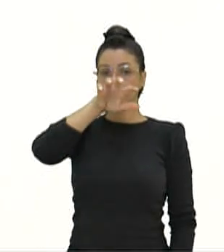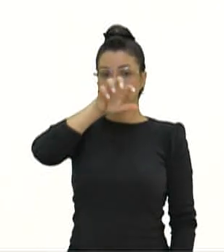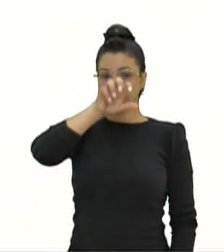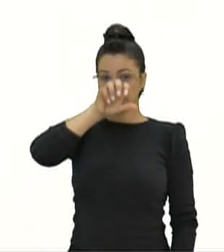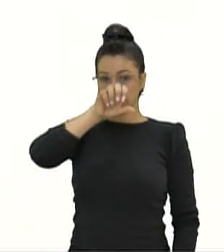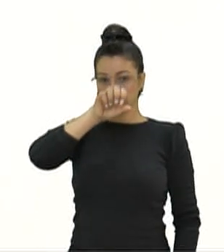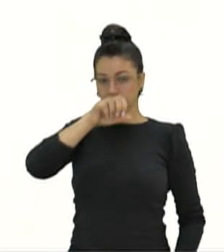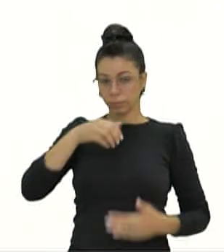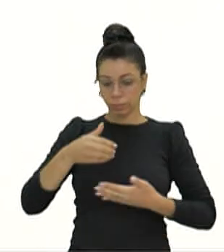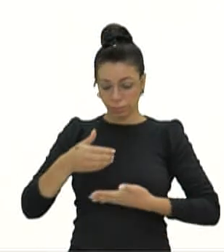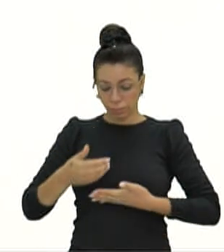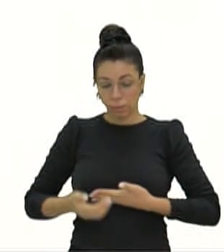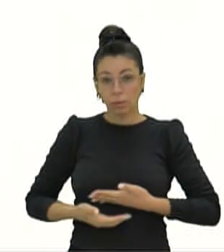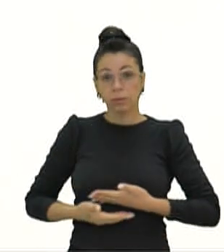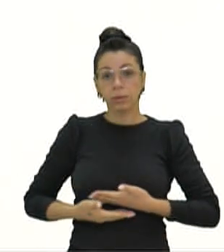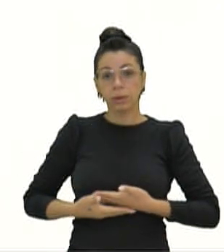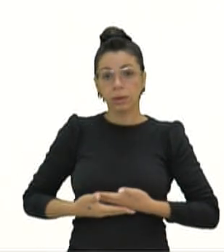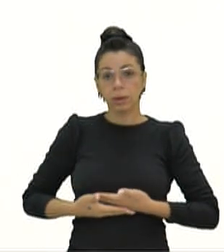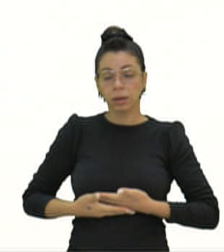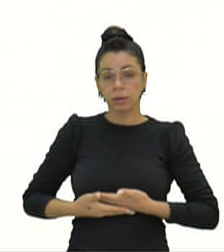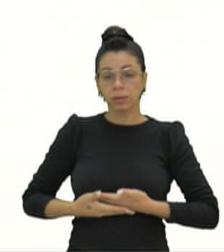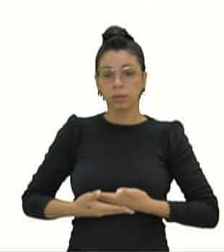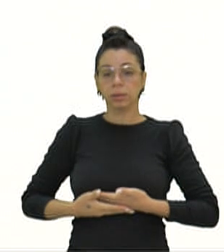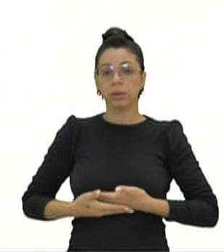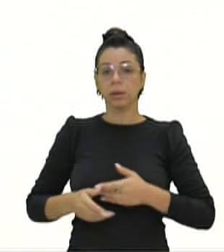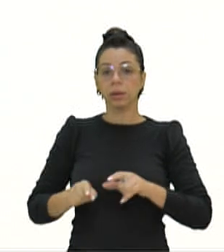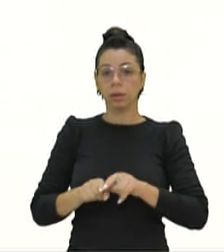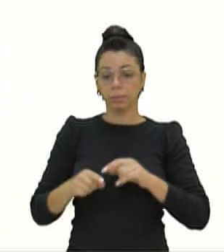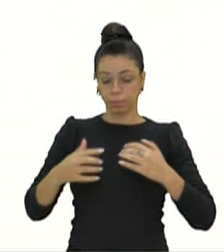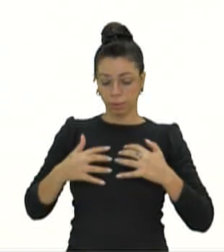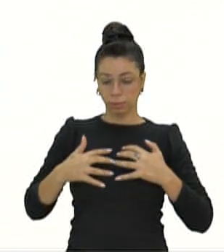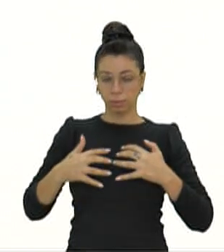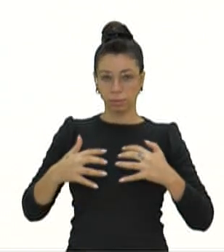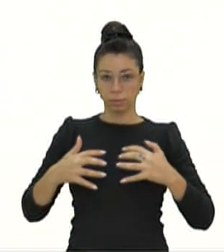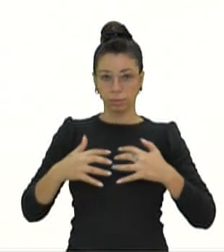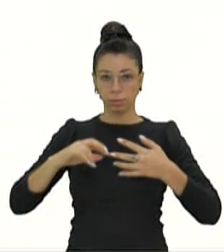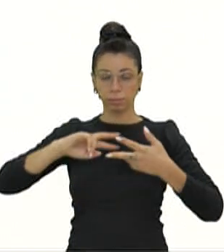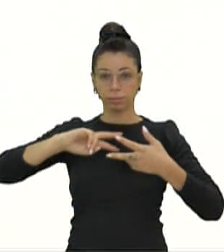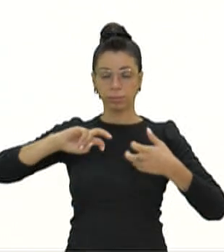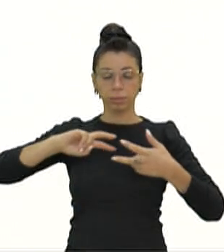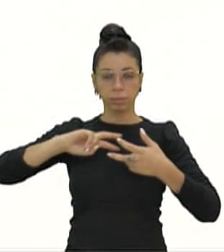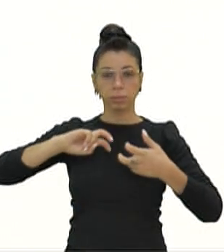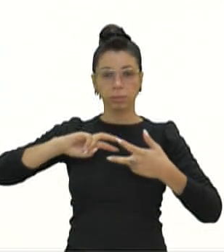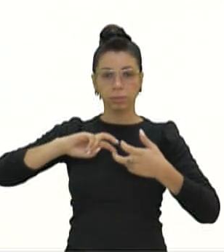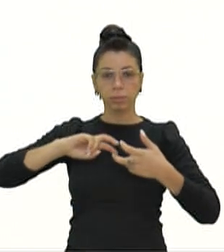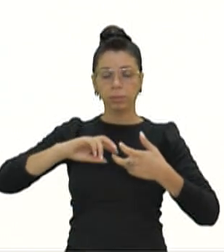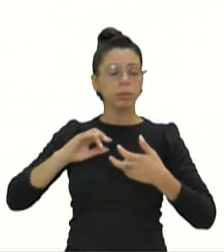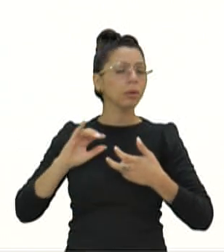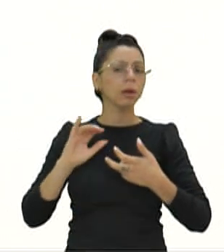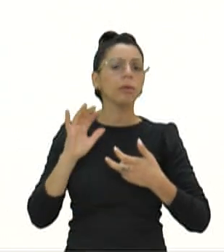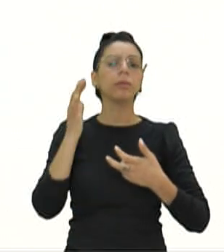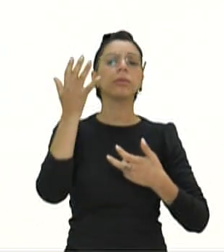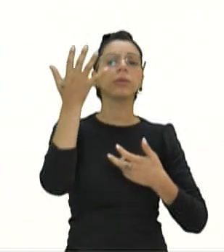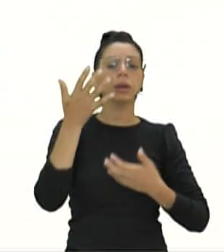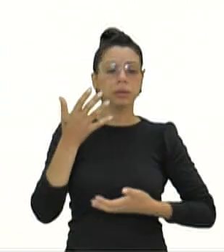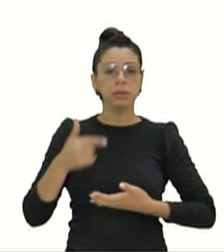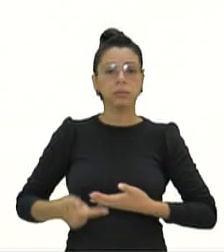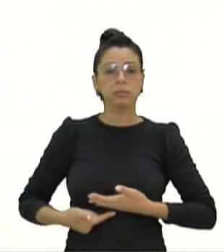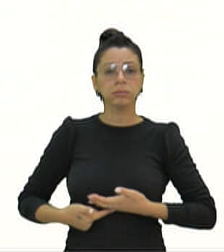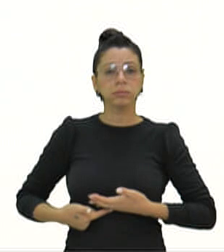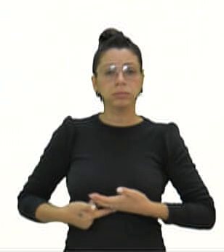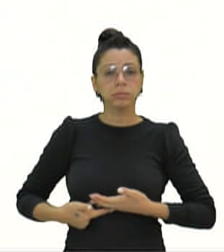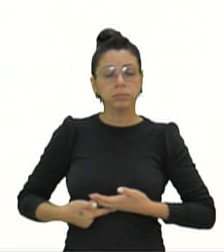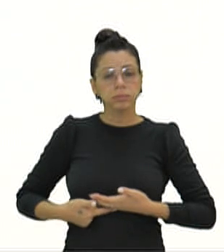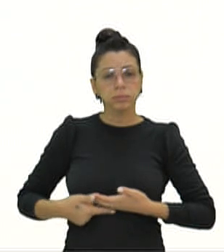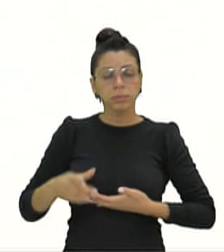músculos intercostais se contraem. Ao se contrair, o que acontece com o diafragma? A gente acabou de ver no